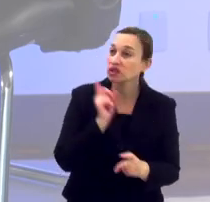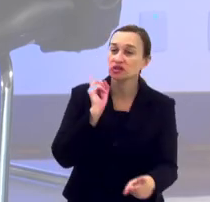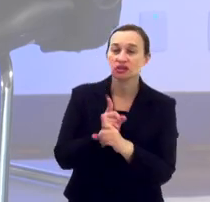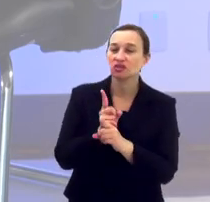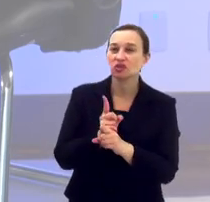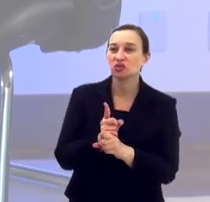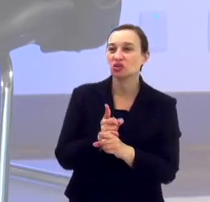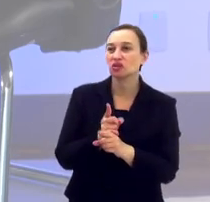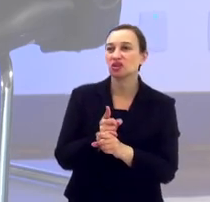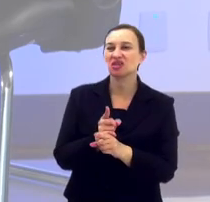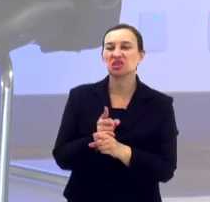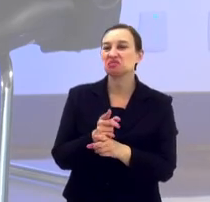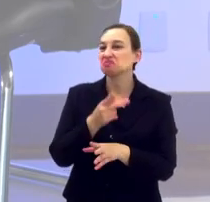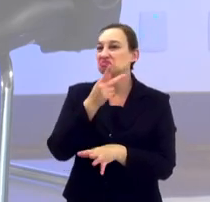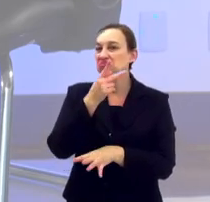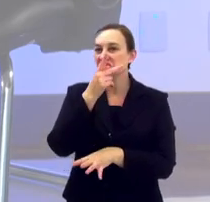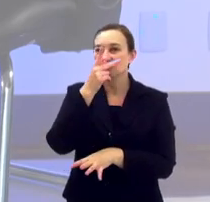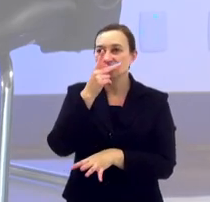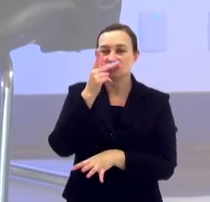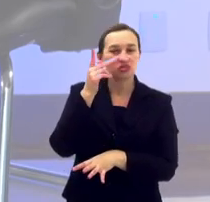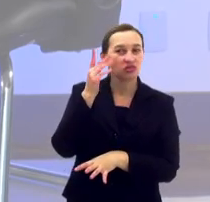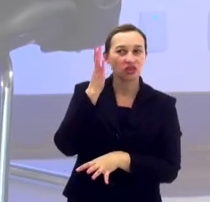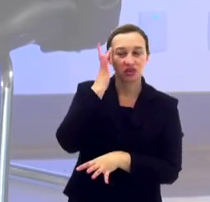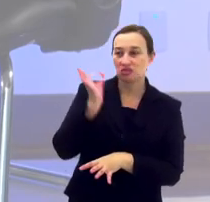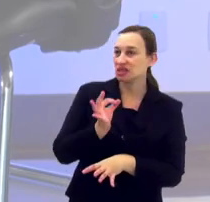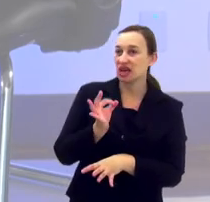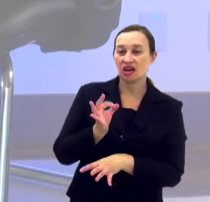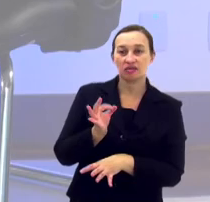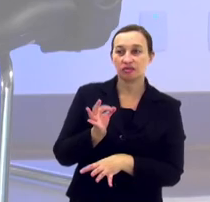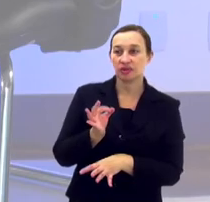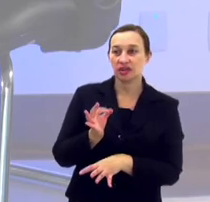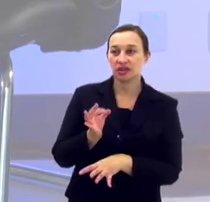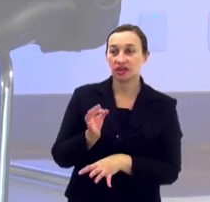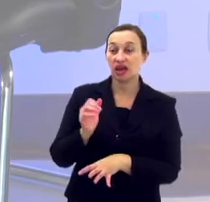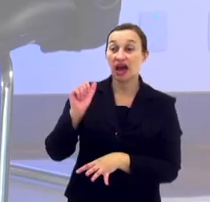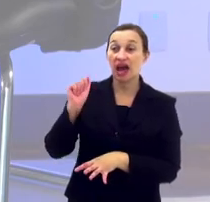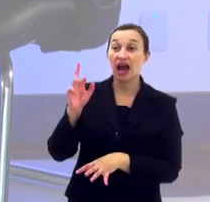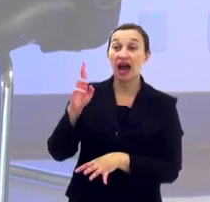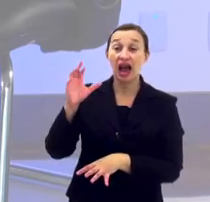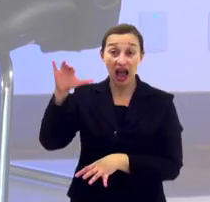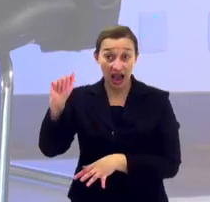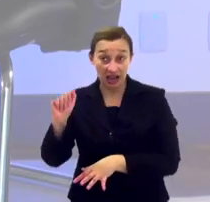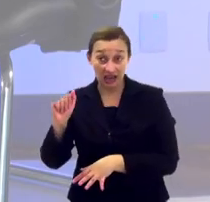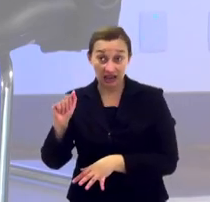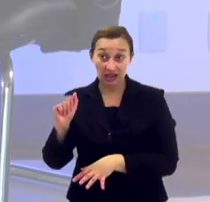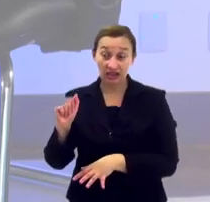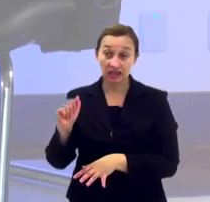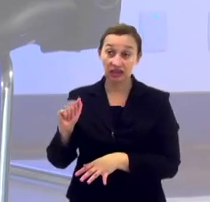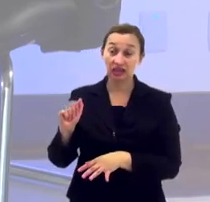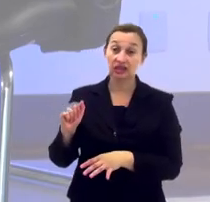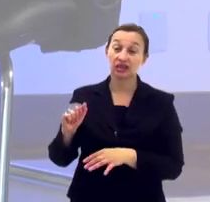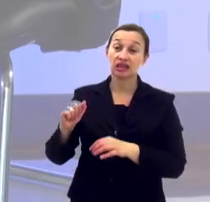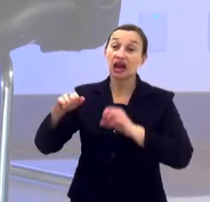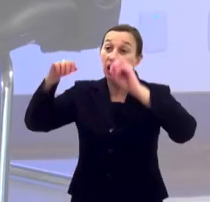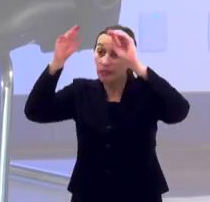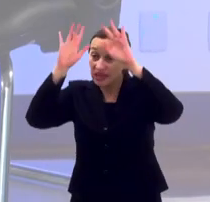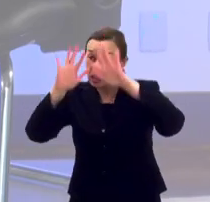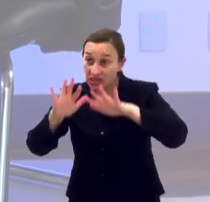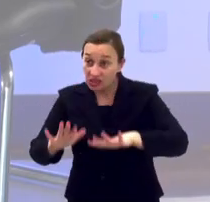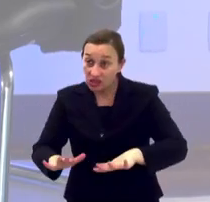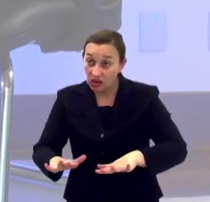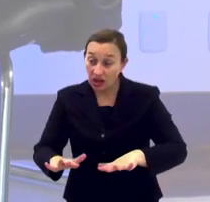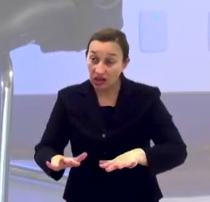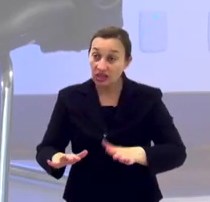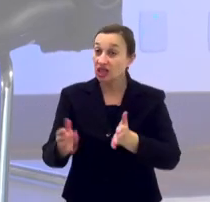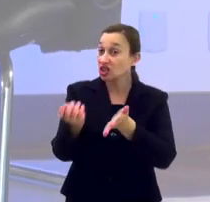questão arqueológica. Ninguém encontrou, ninguém sabe onde está. A arca, essa suposta arca sagrada, que continha...